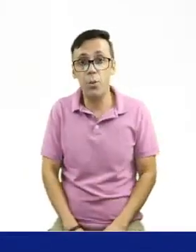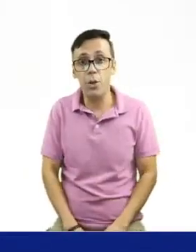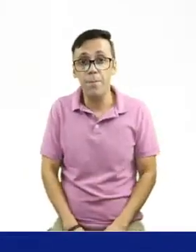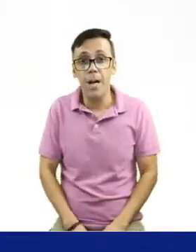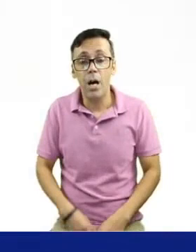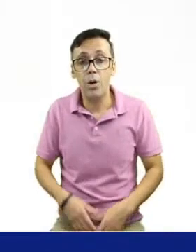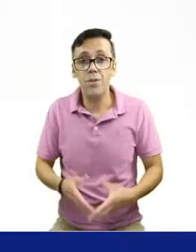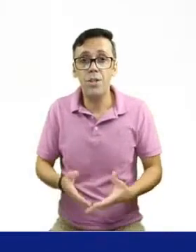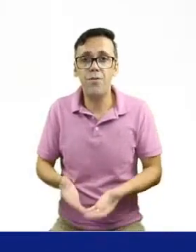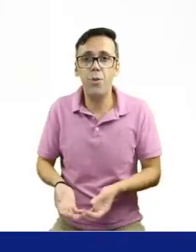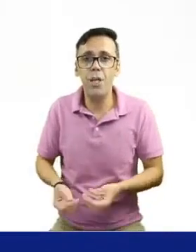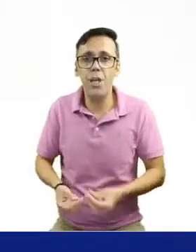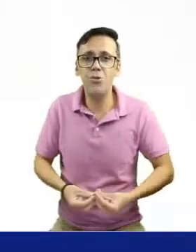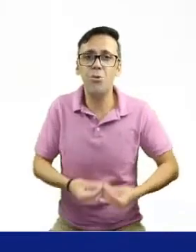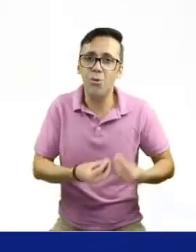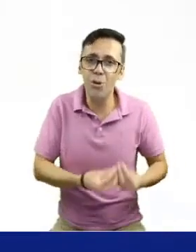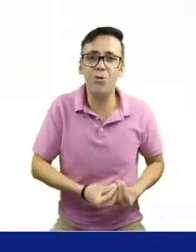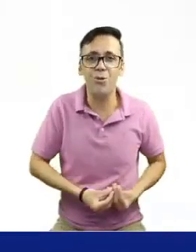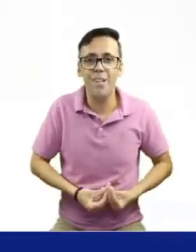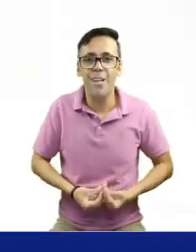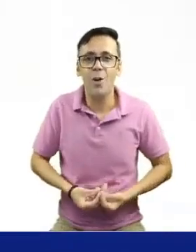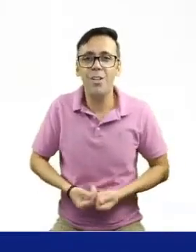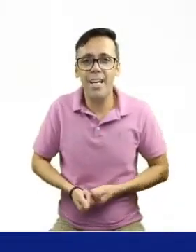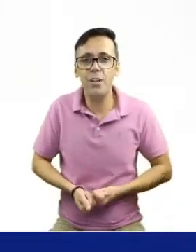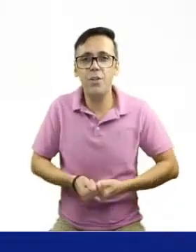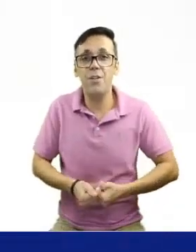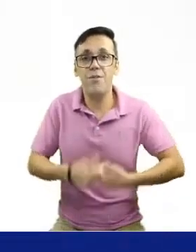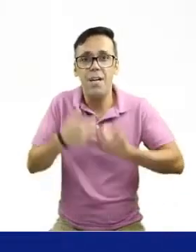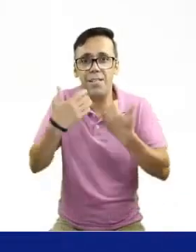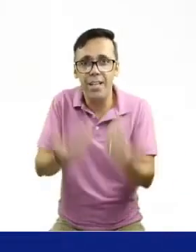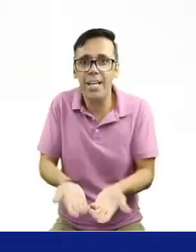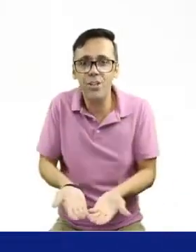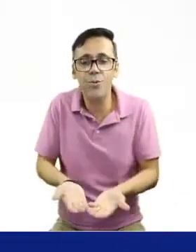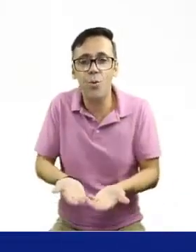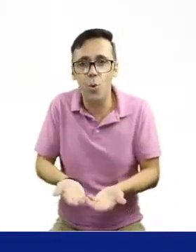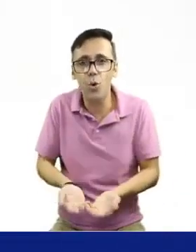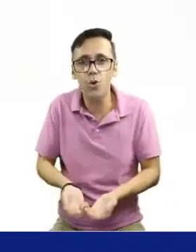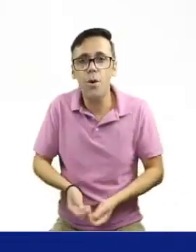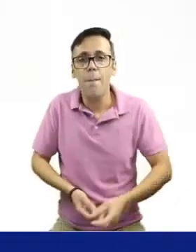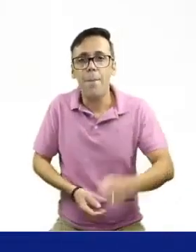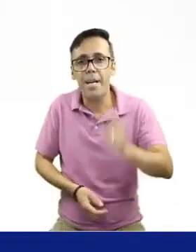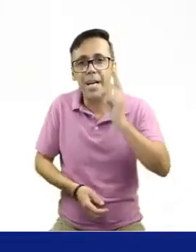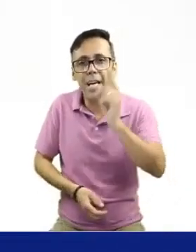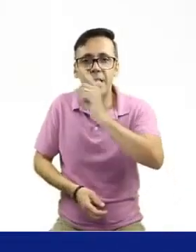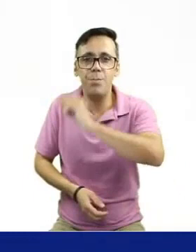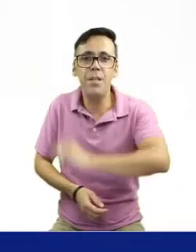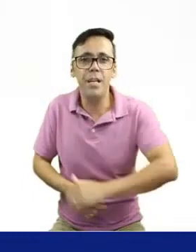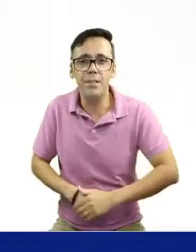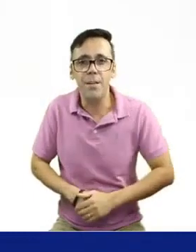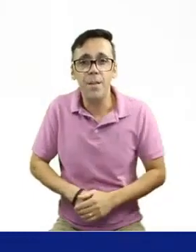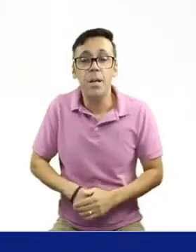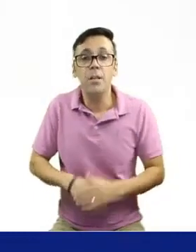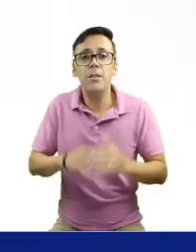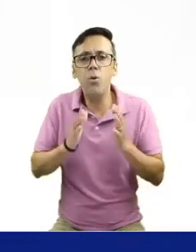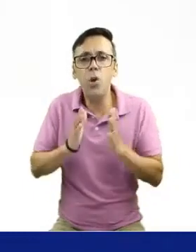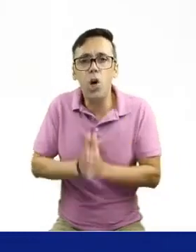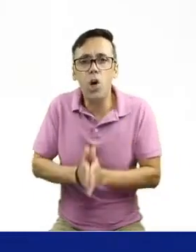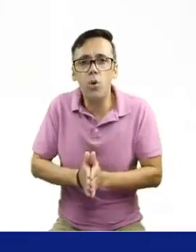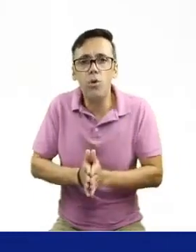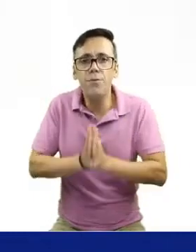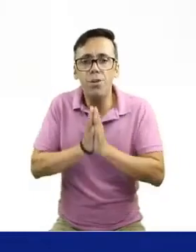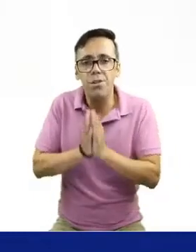dar tempo vai ficar tranquilo agora você tiver no início do curso eu oriento você fazer este concurso para experiência